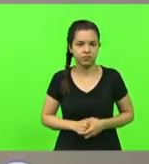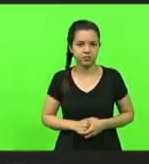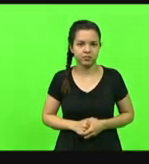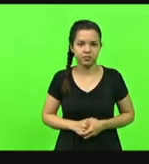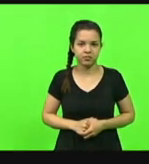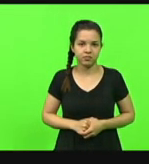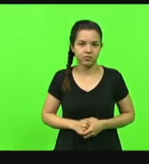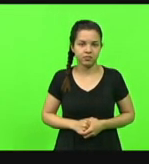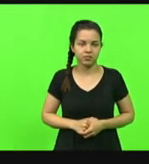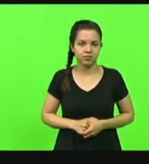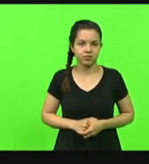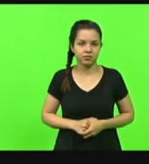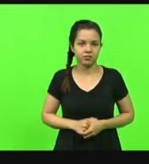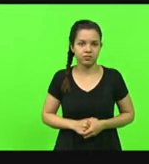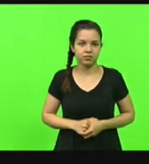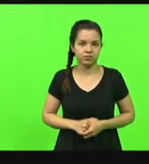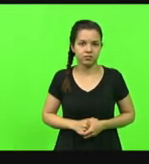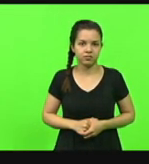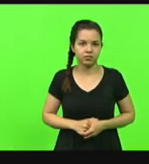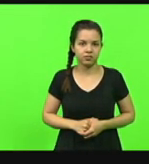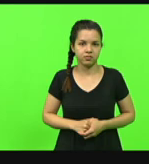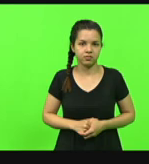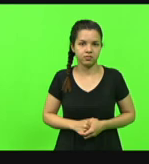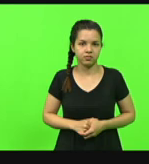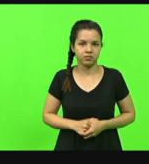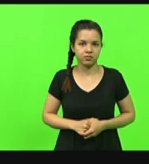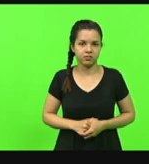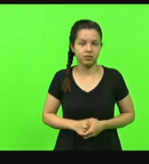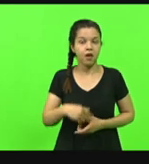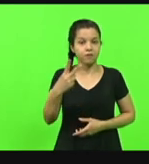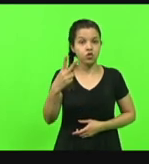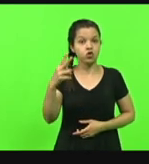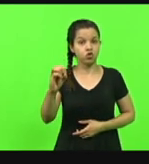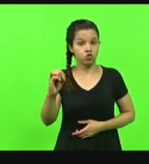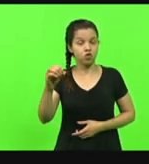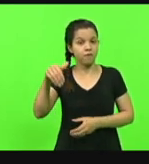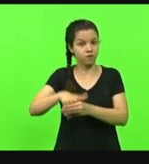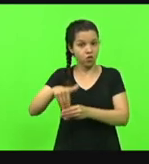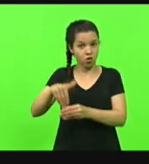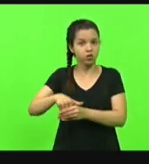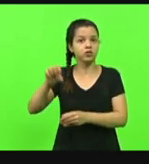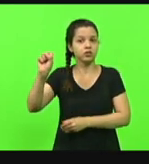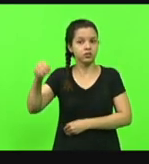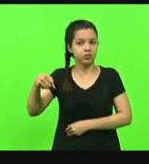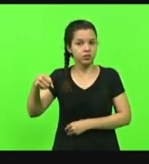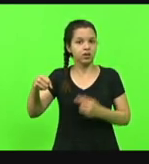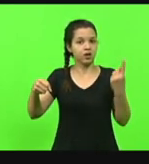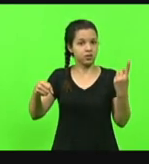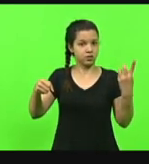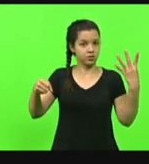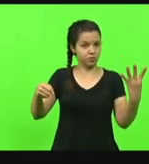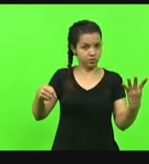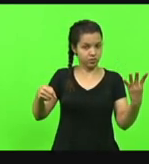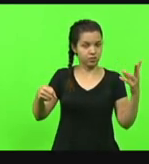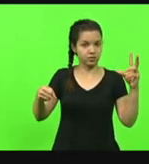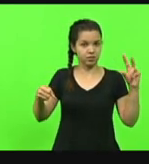Cabeça de ignorante não se lava com sabonete. 20 votos sim, 14 votos não,